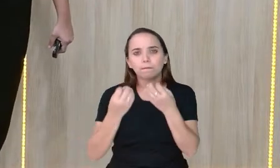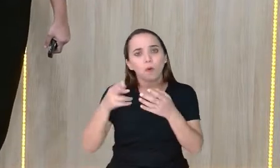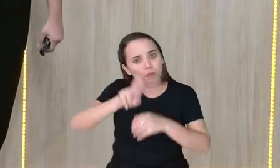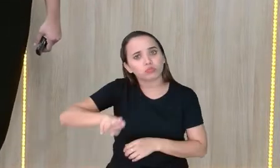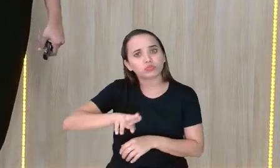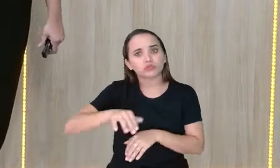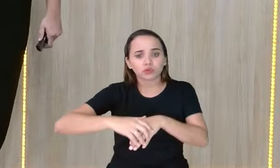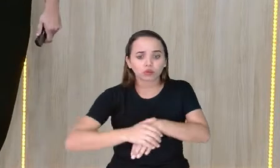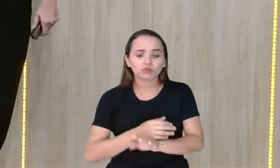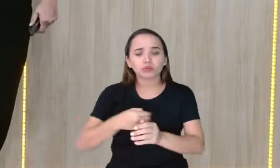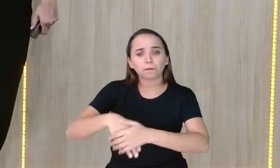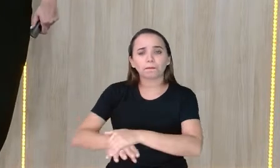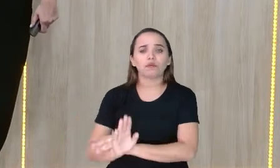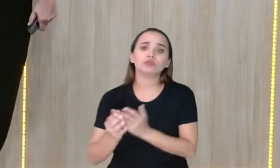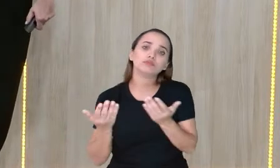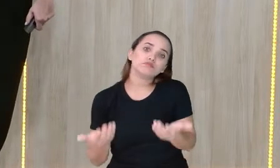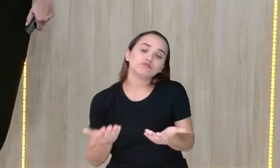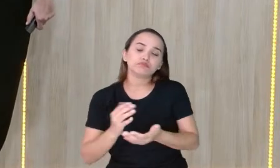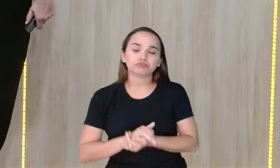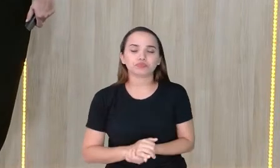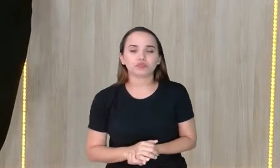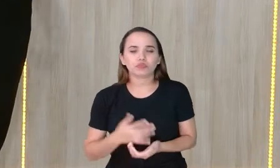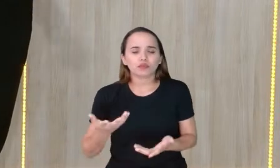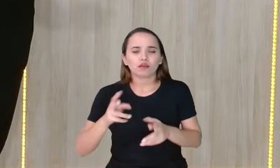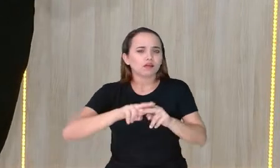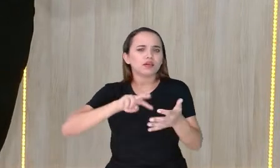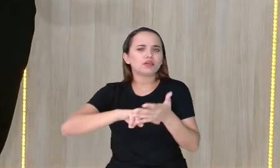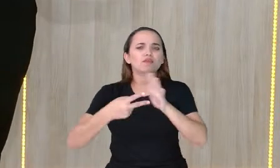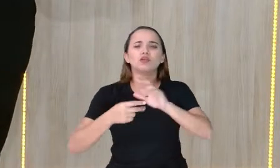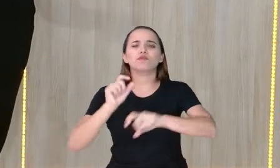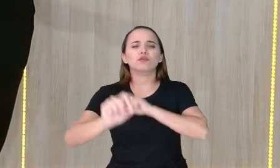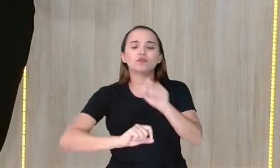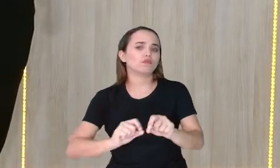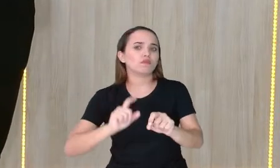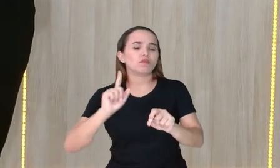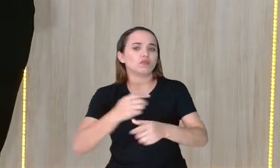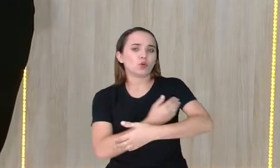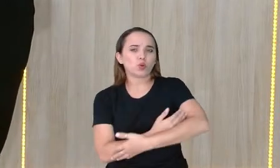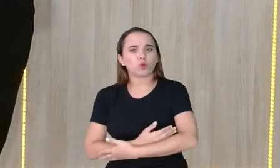contendo apenas 2 linhas. Provando que